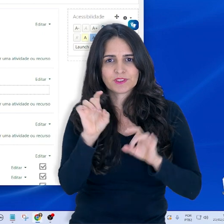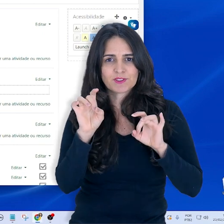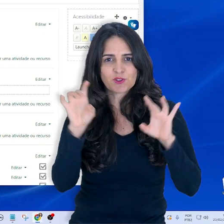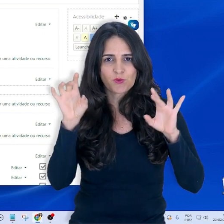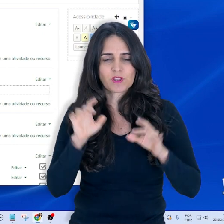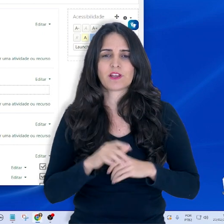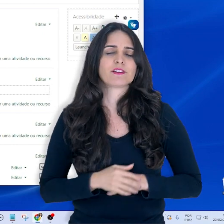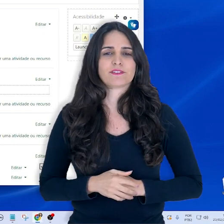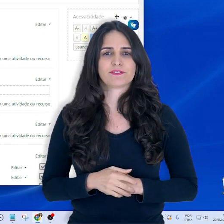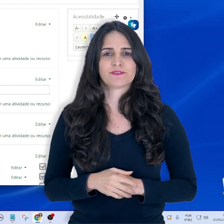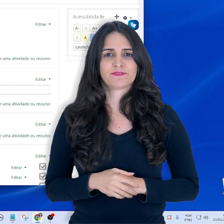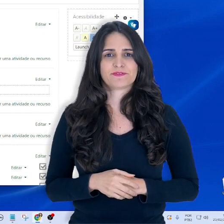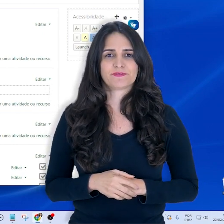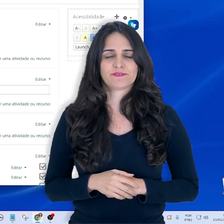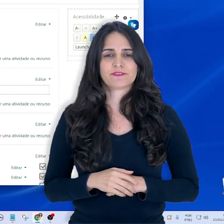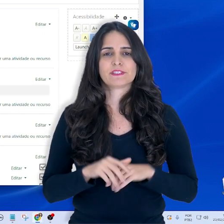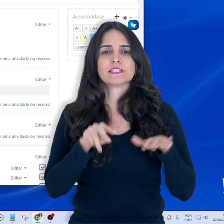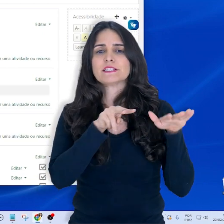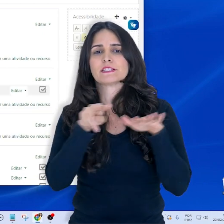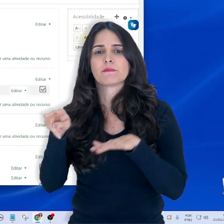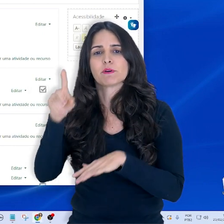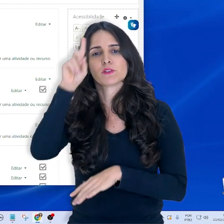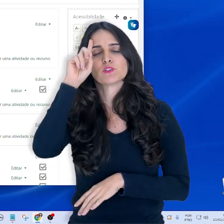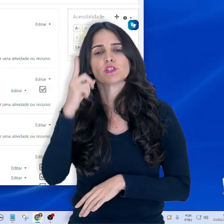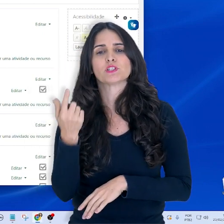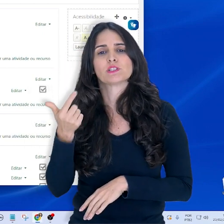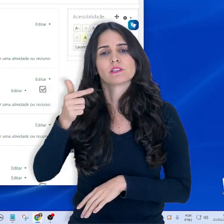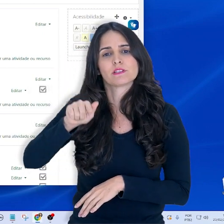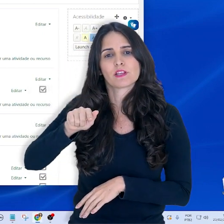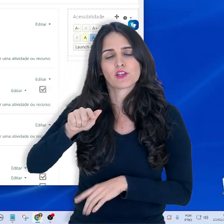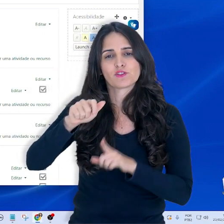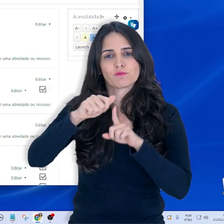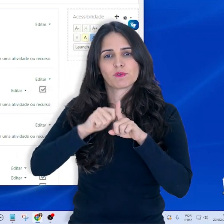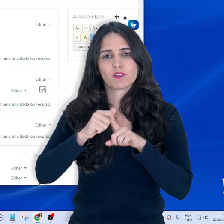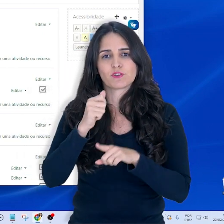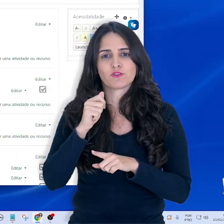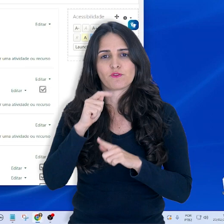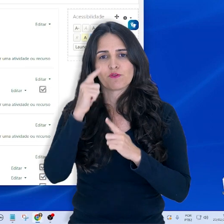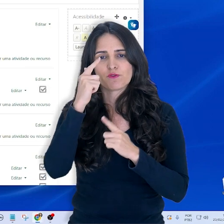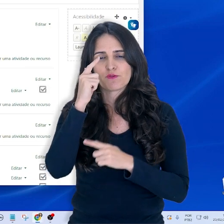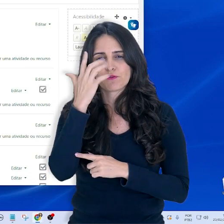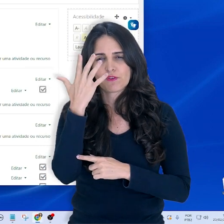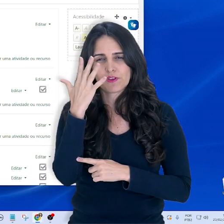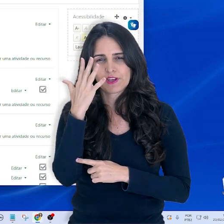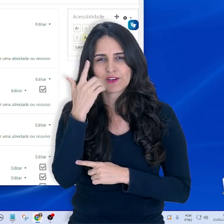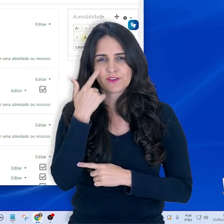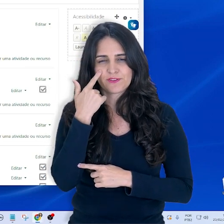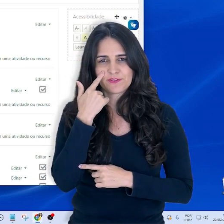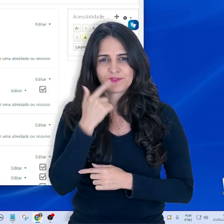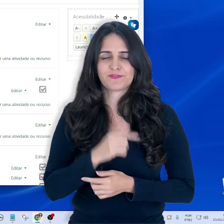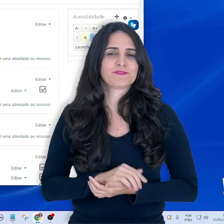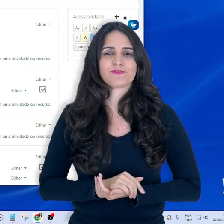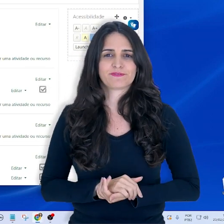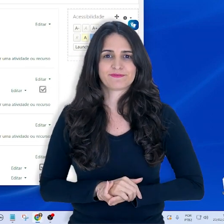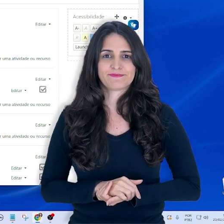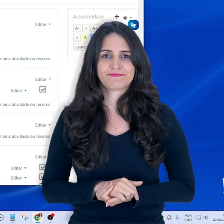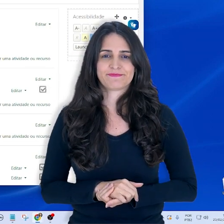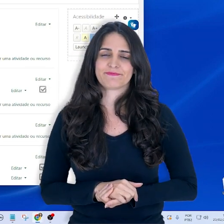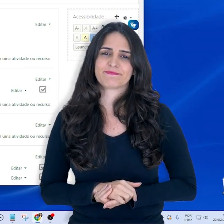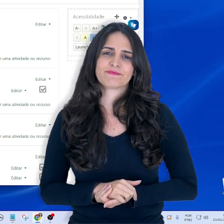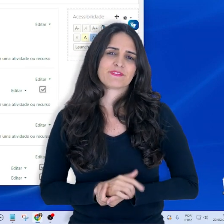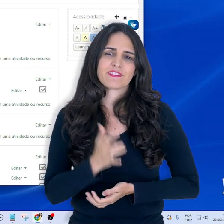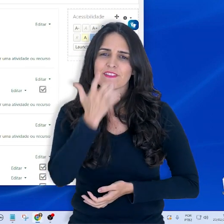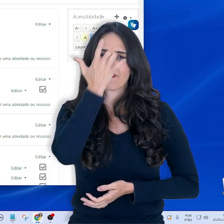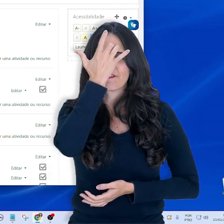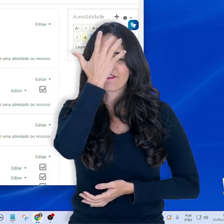neste tópico de 17 de Fevereiro soltei O arquivo já está aqui então esta é